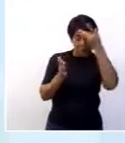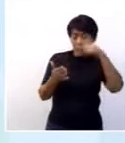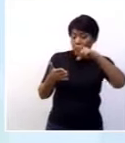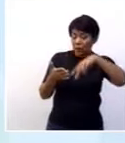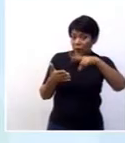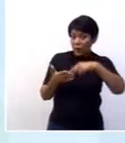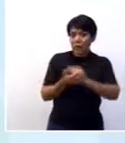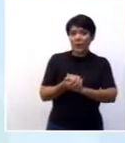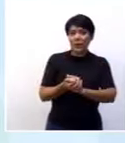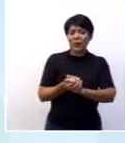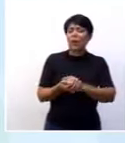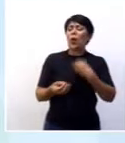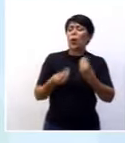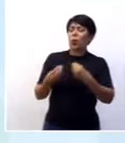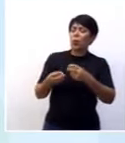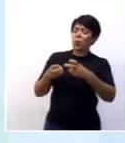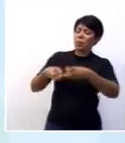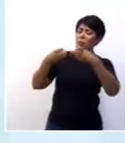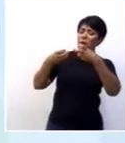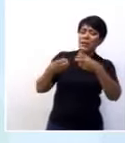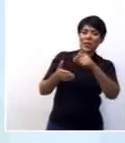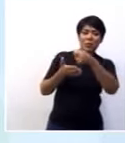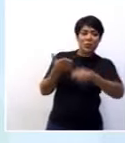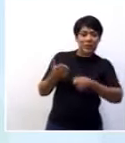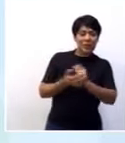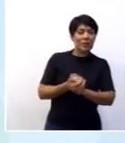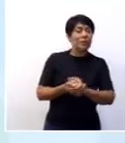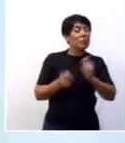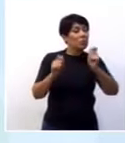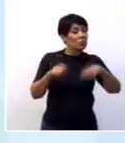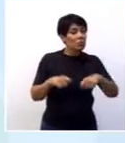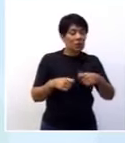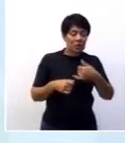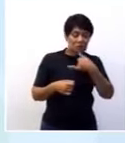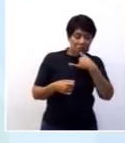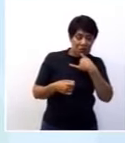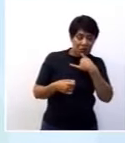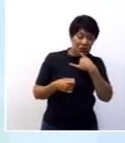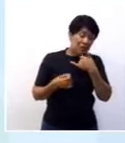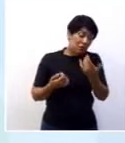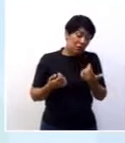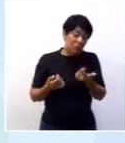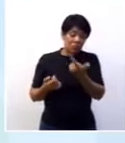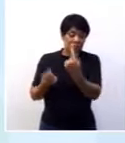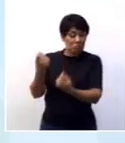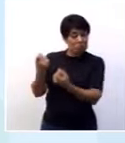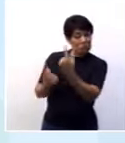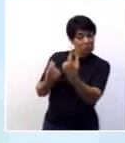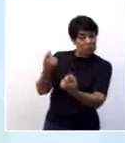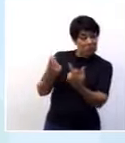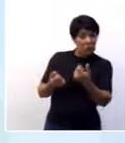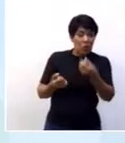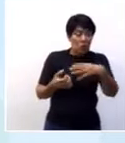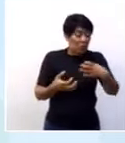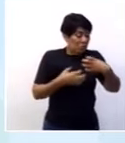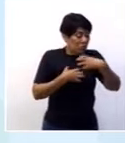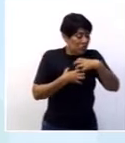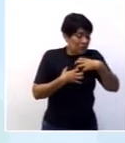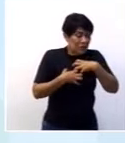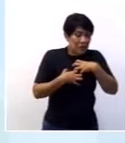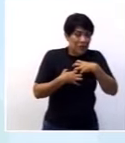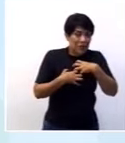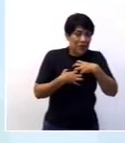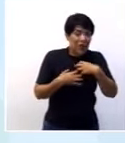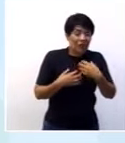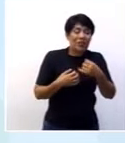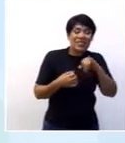várias interpretações que podemos ter, né? O poema ele pode ser triste para alguns e sentimental na